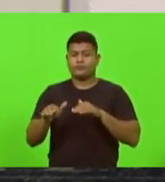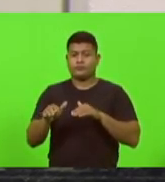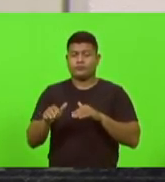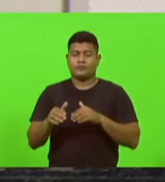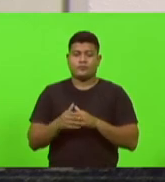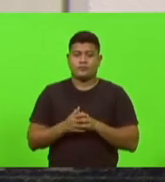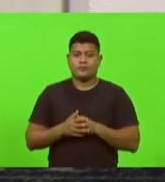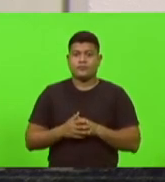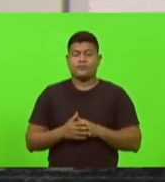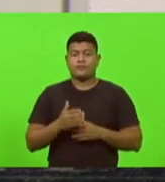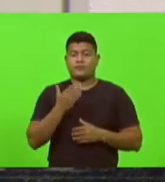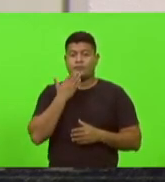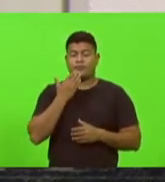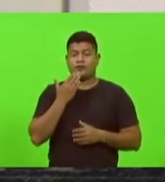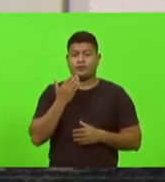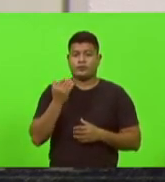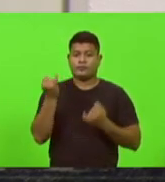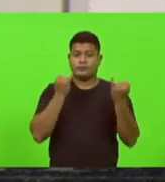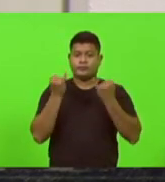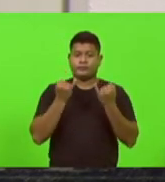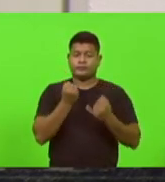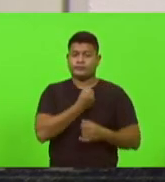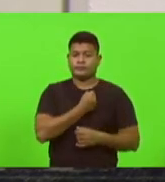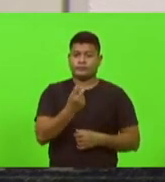deputado Gessé Lopes,